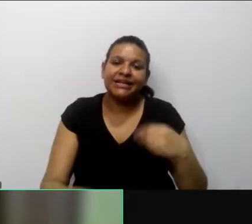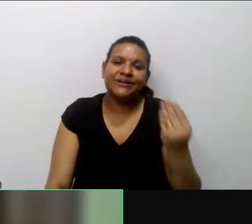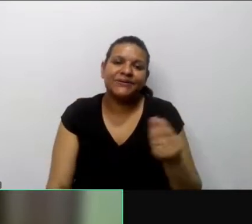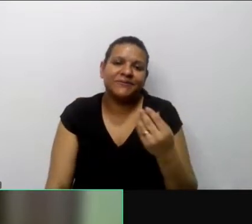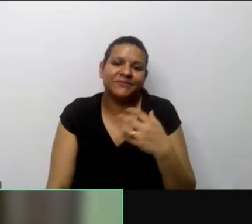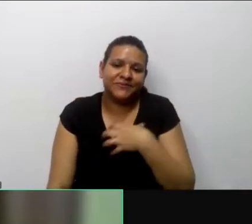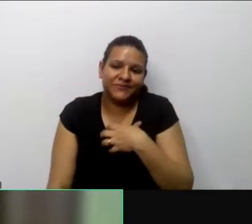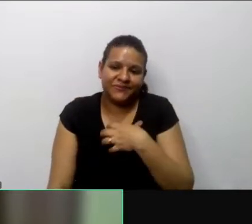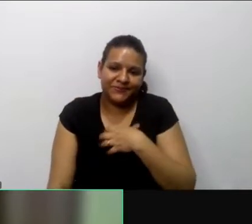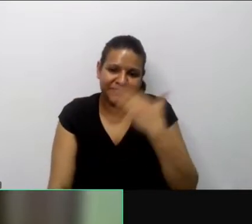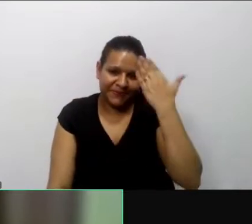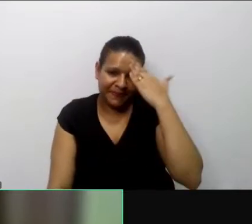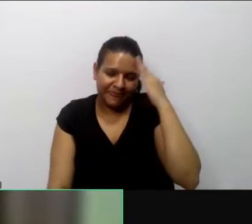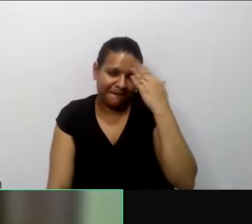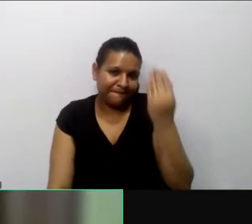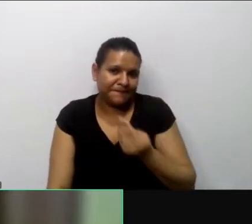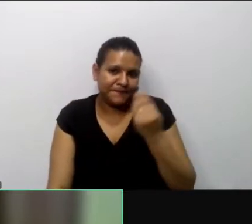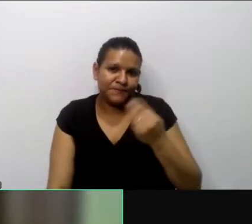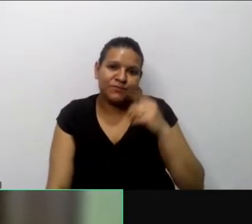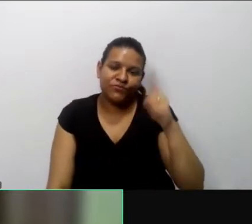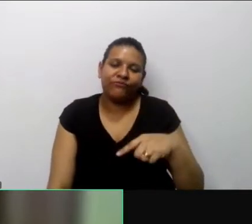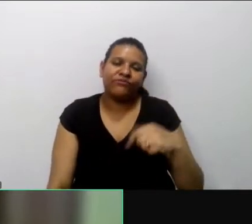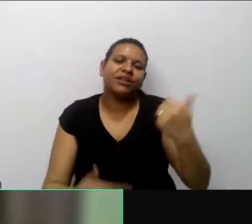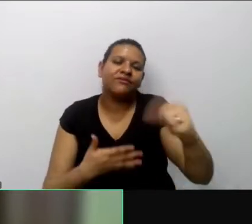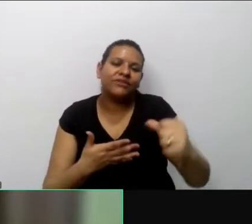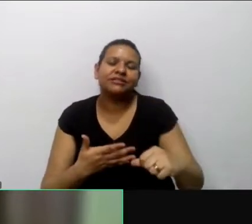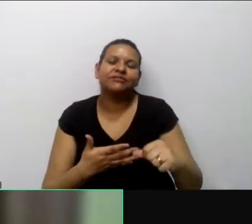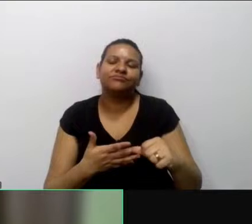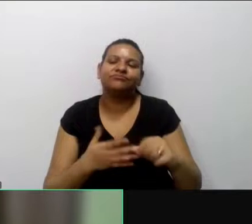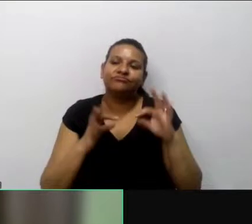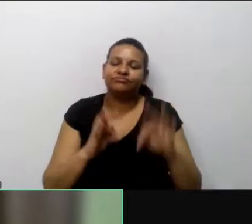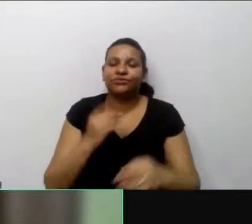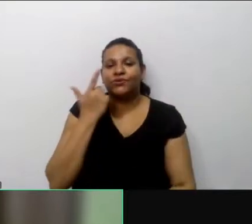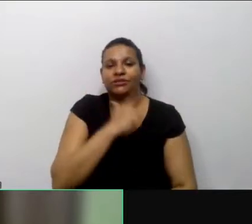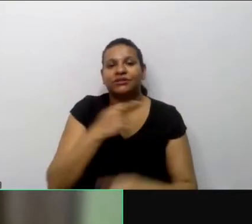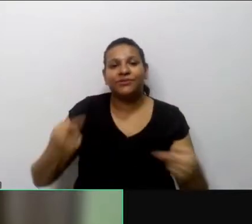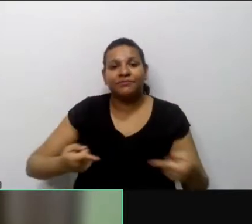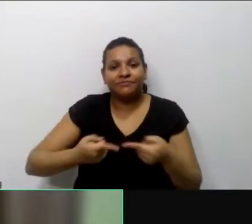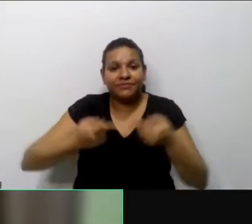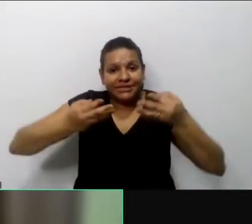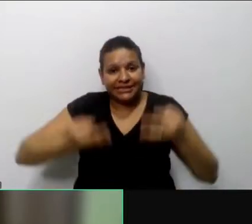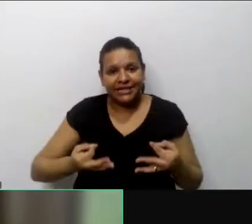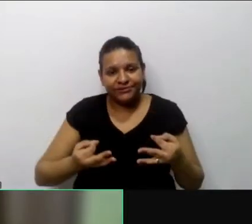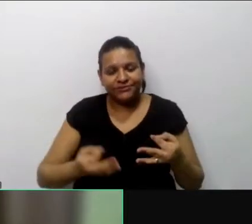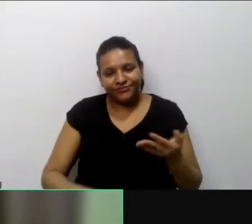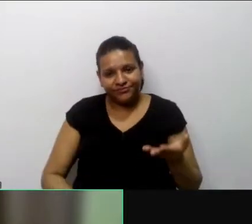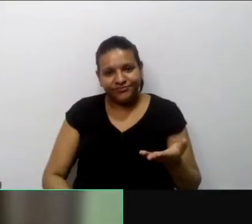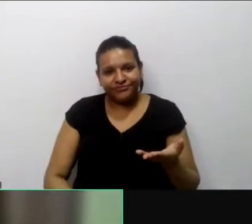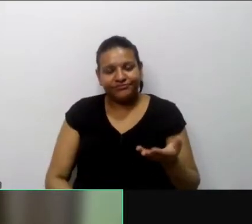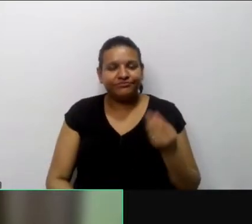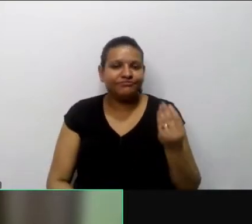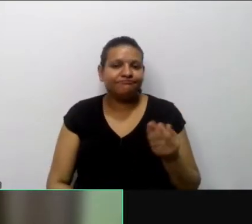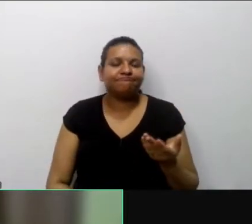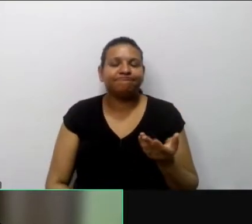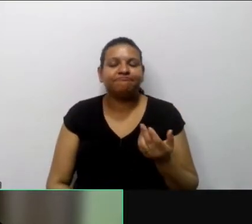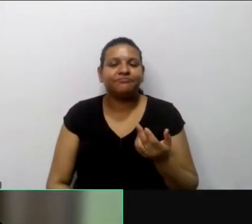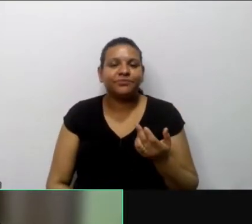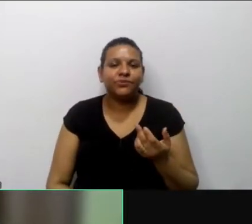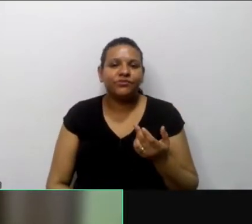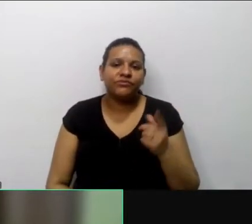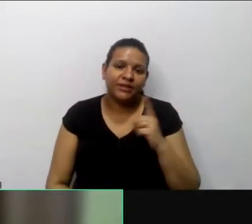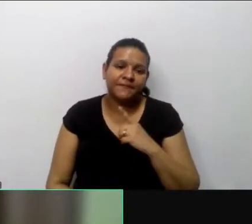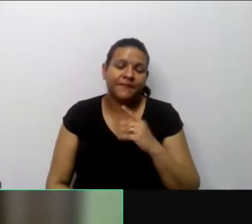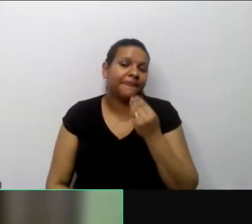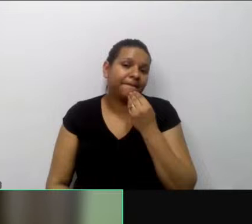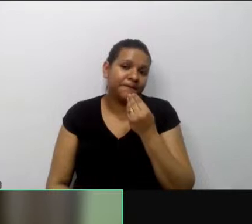da avaliação para que faça sentido aquela avaliação para eles e eles consigam performar da melhor forma possível. Então, tendo a